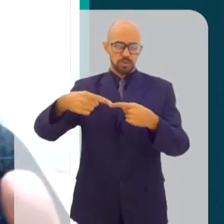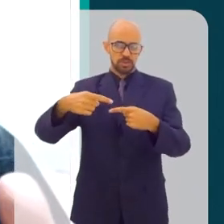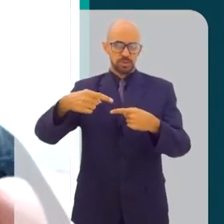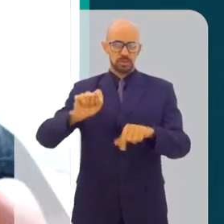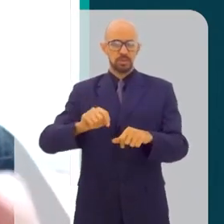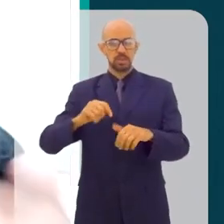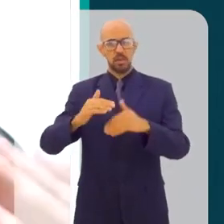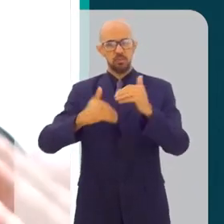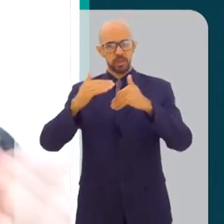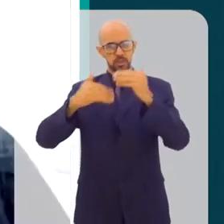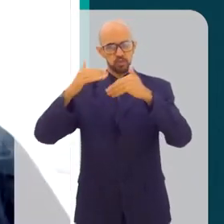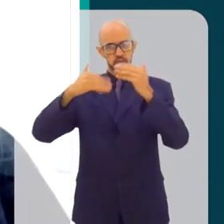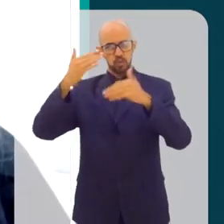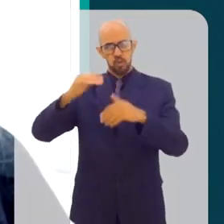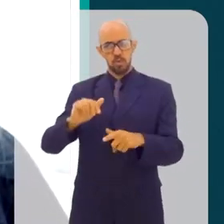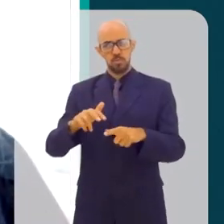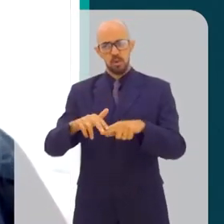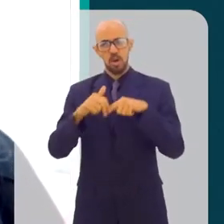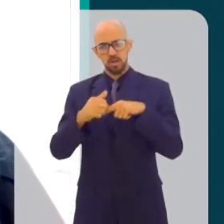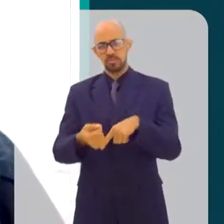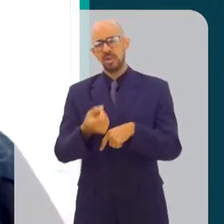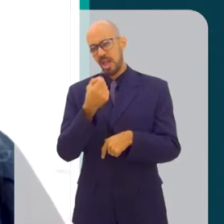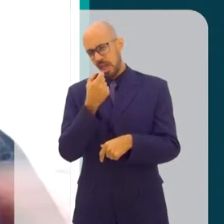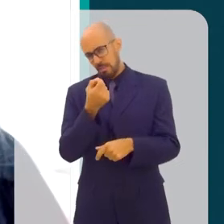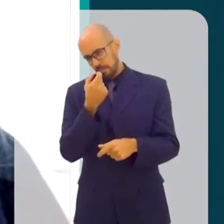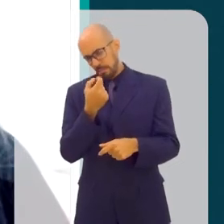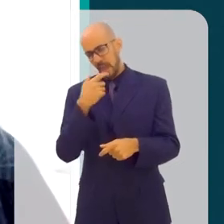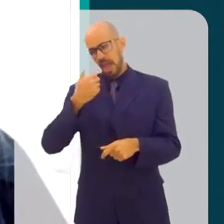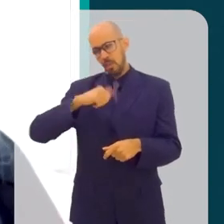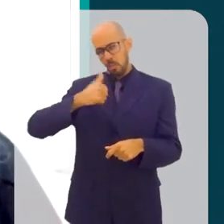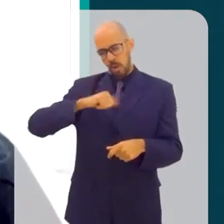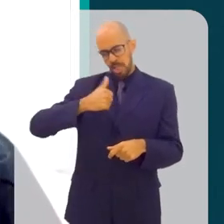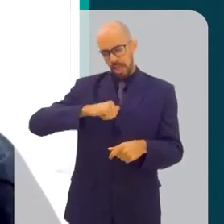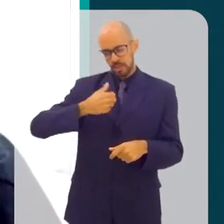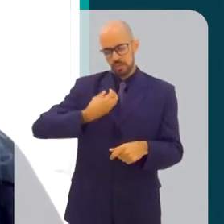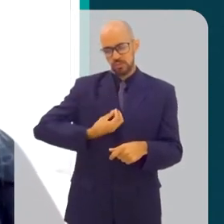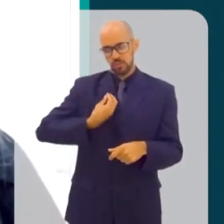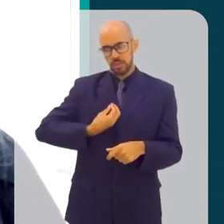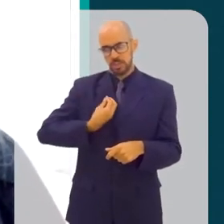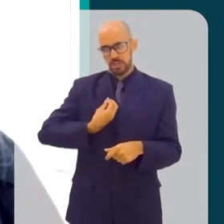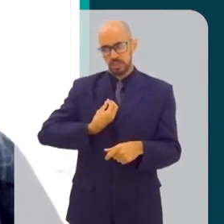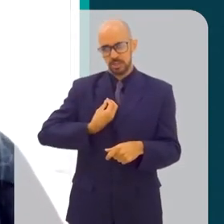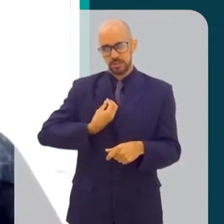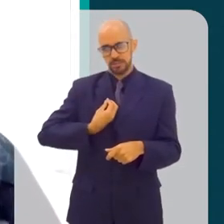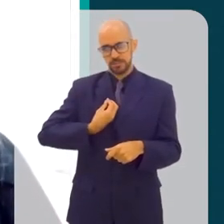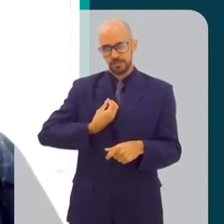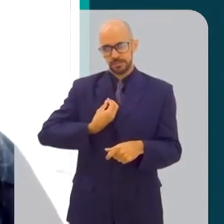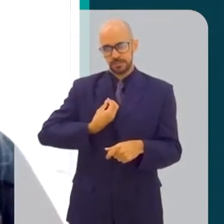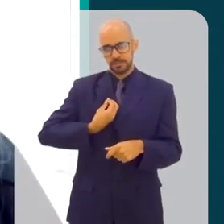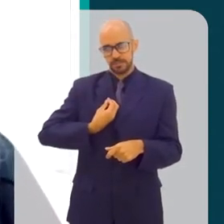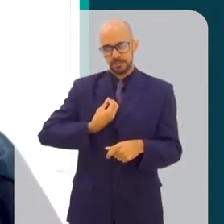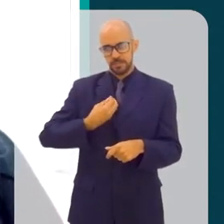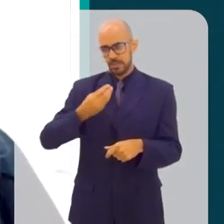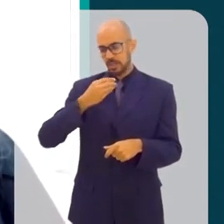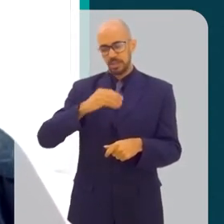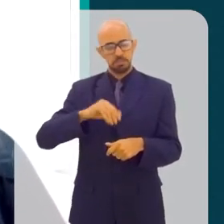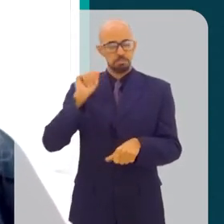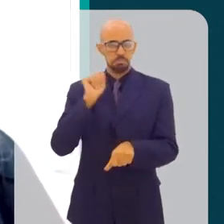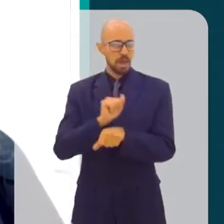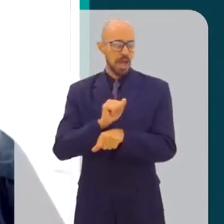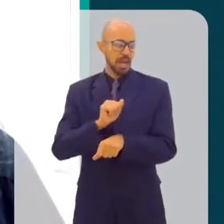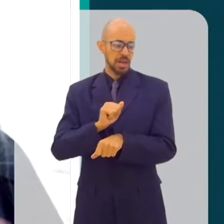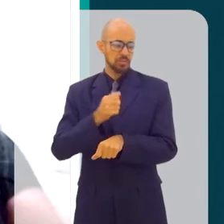décadas seguintes, né, teve um avanço na questão do medicamento, da qualidade de vida dessa população, e